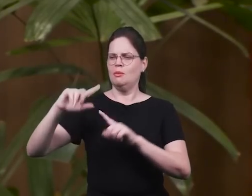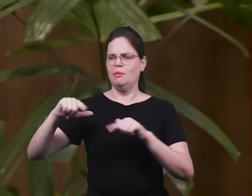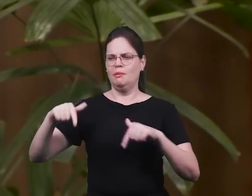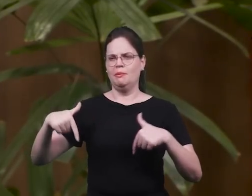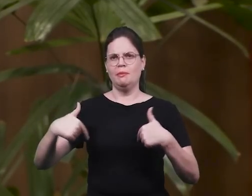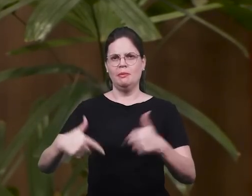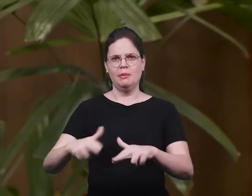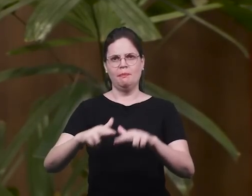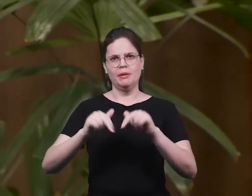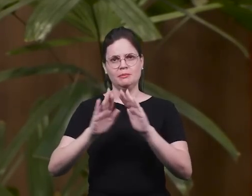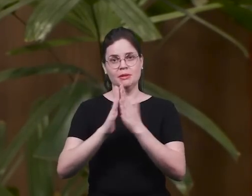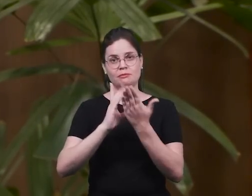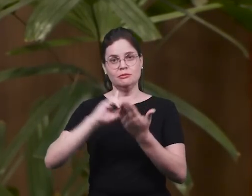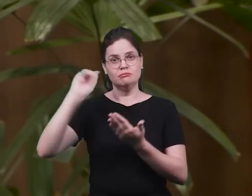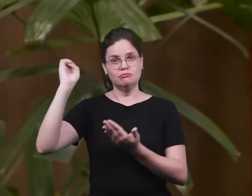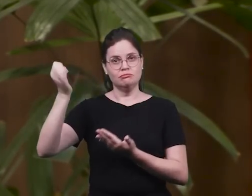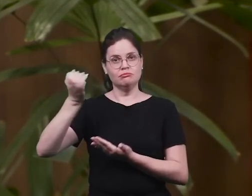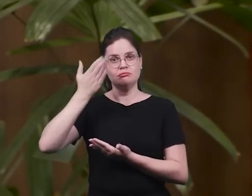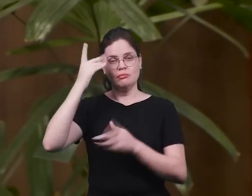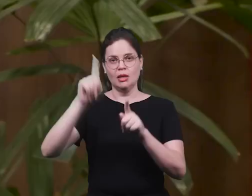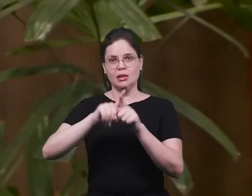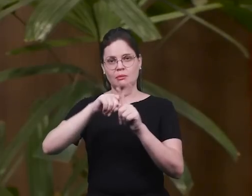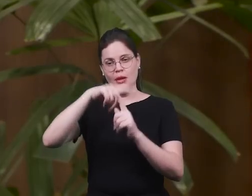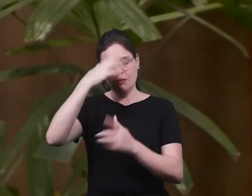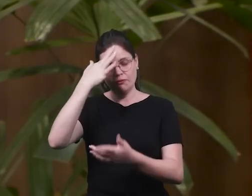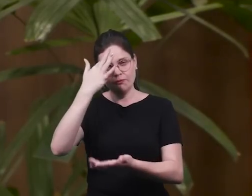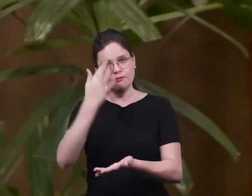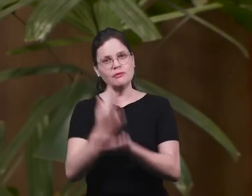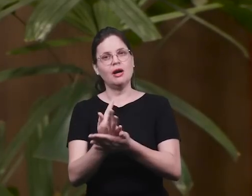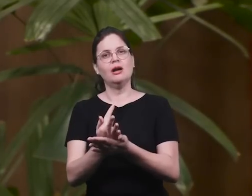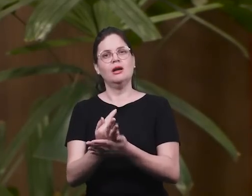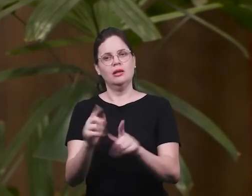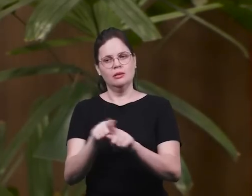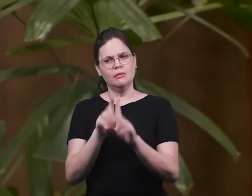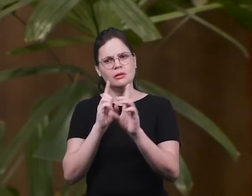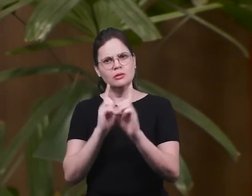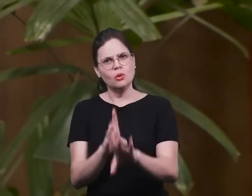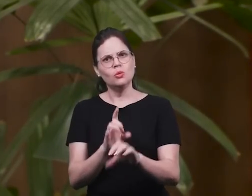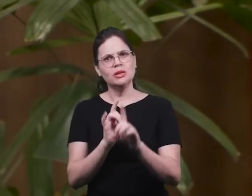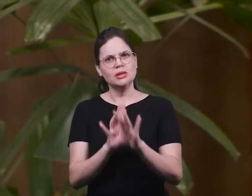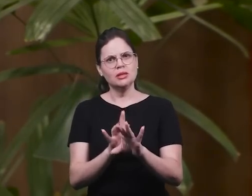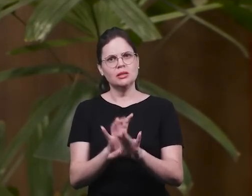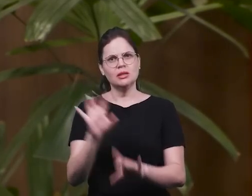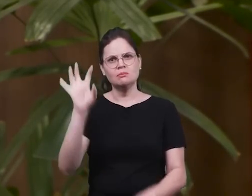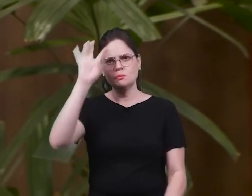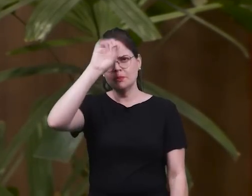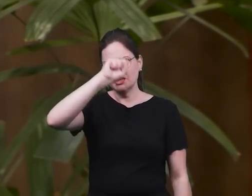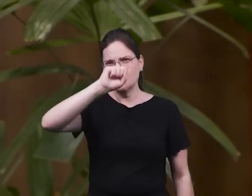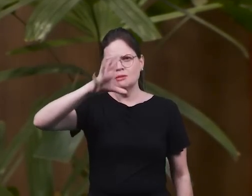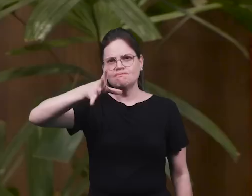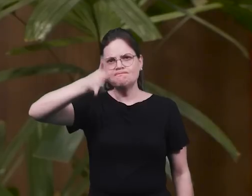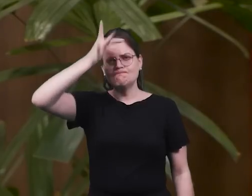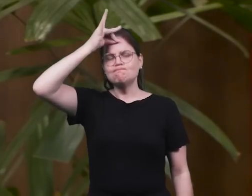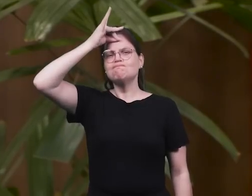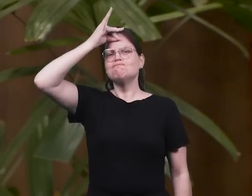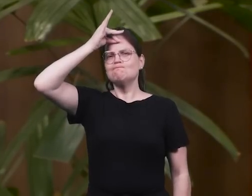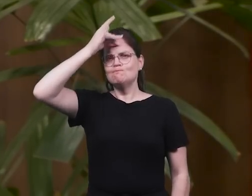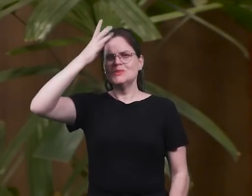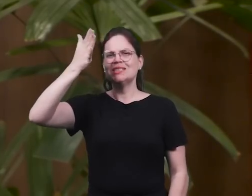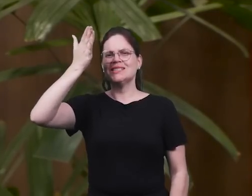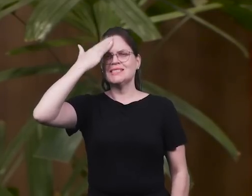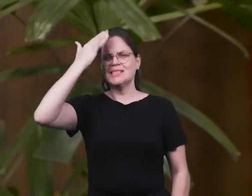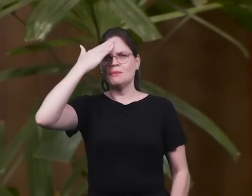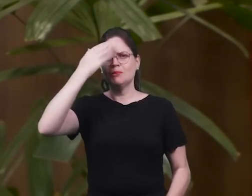através da palavra revelada. Guardar a fé, guardar a doutrina, guardar o poder, o